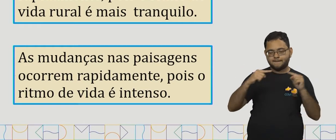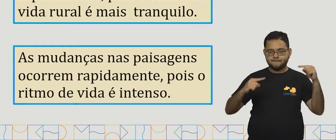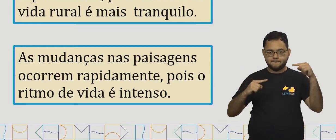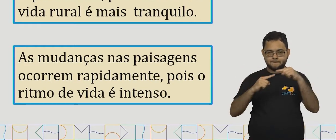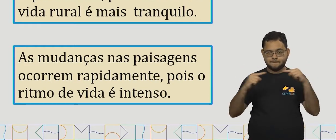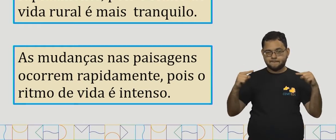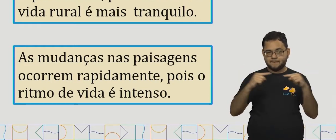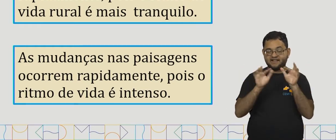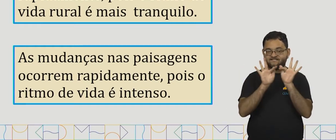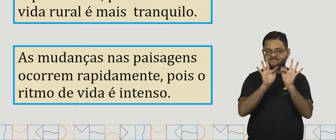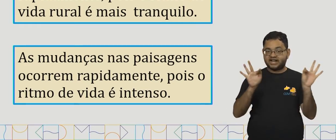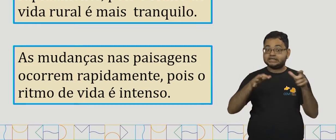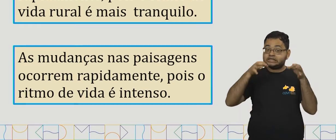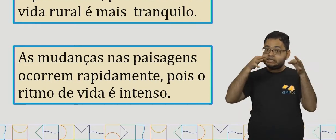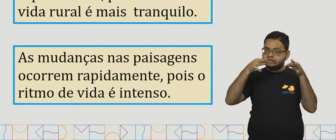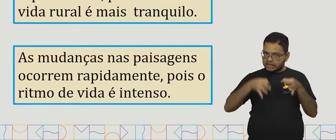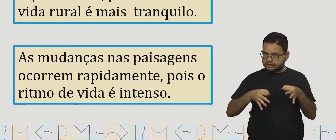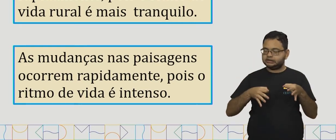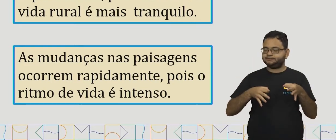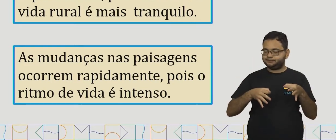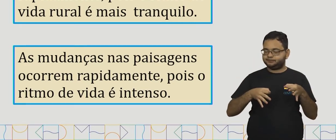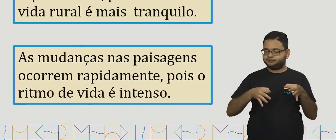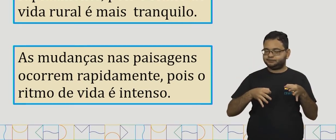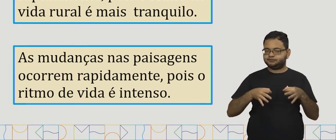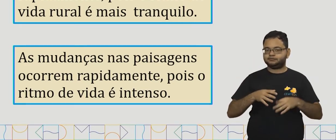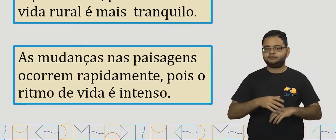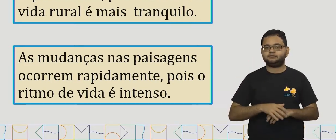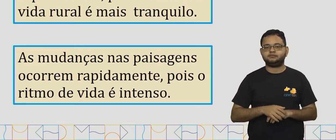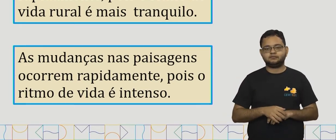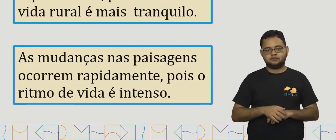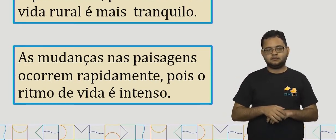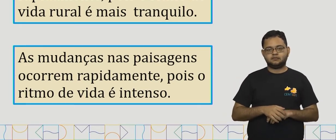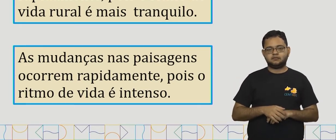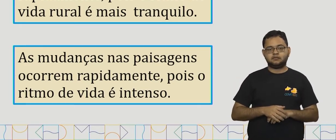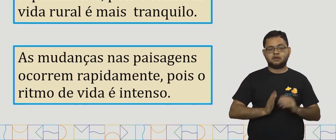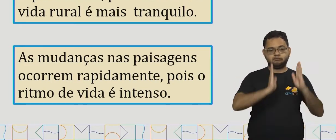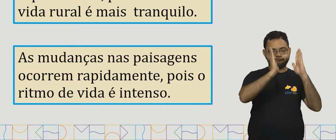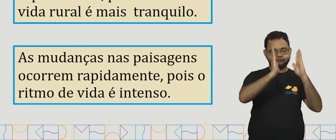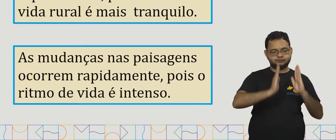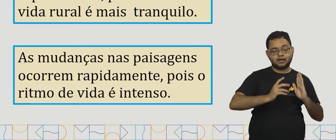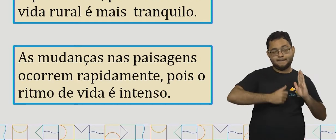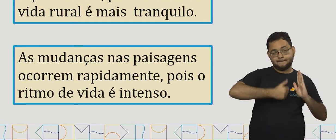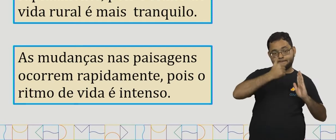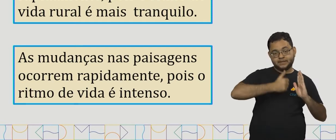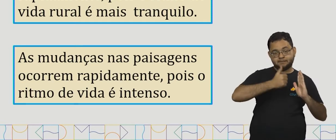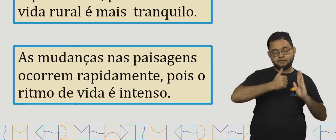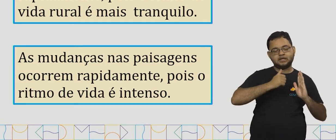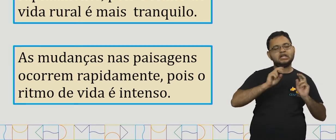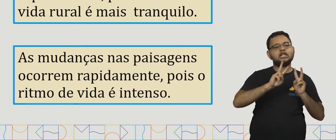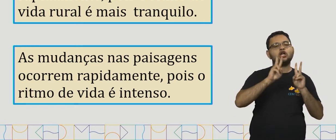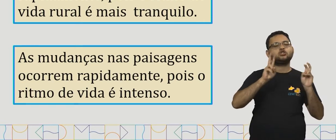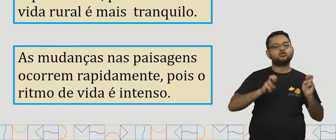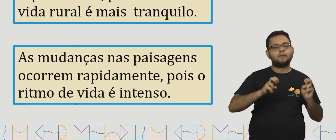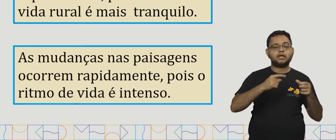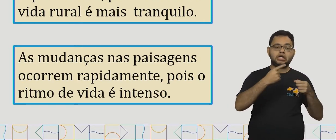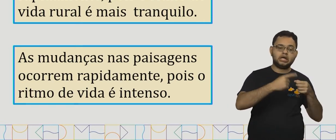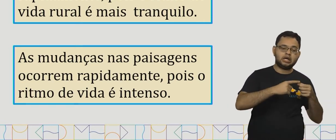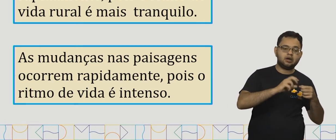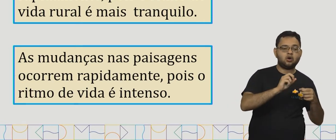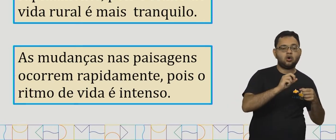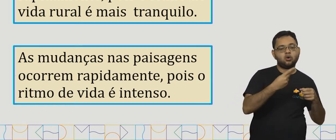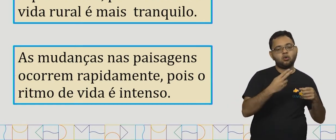frases corretamente. A primeira parte de cada frase está falando sobre cidade e sobre campo.